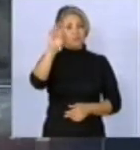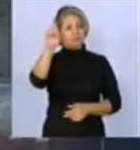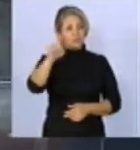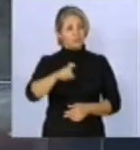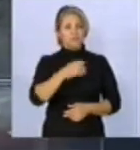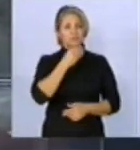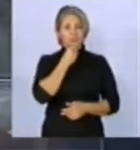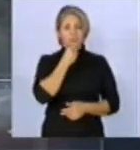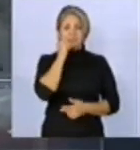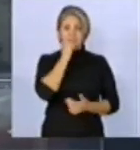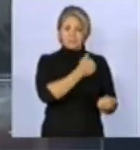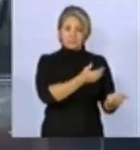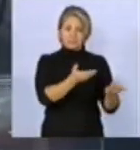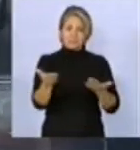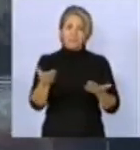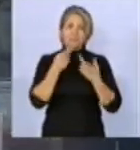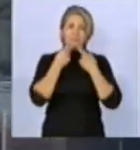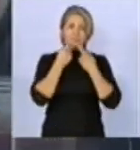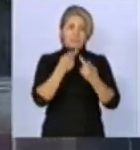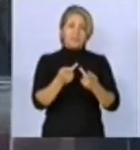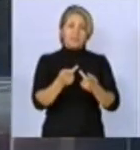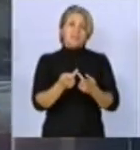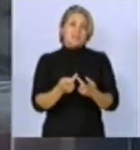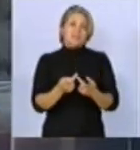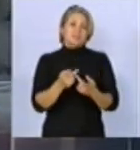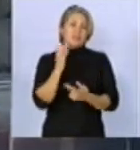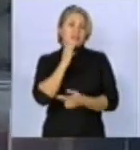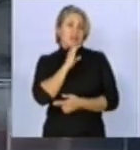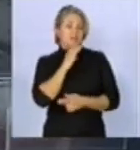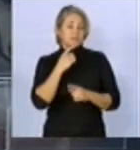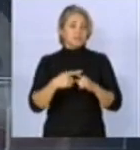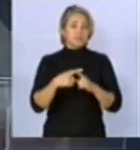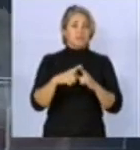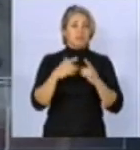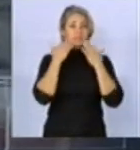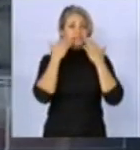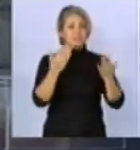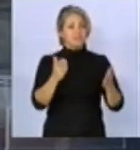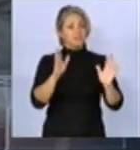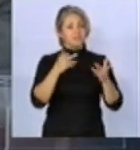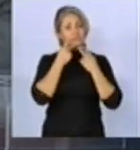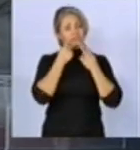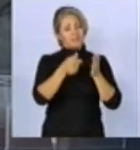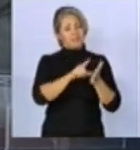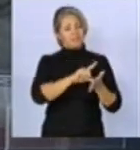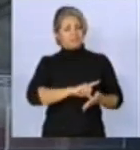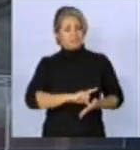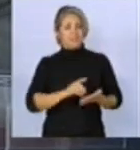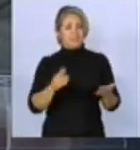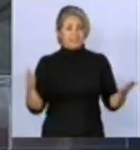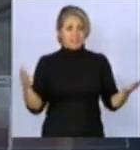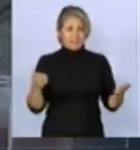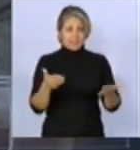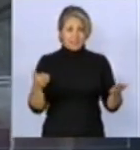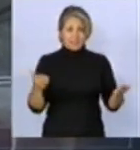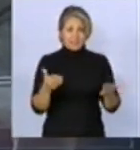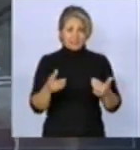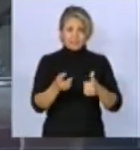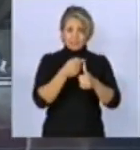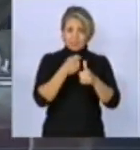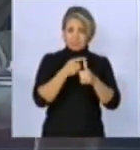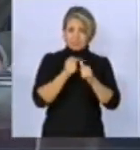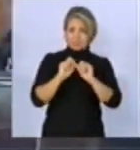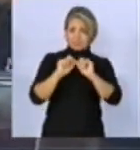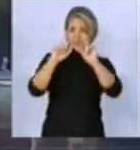iniciar essa apresentação e vou passar por cima de alguma coisa que muita coisa já foi dita do que eu iria dizer já foi dito então a na no